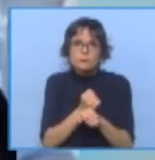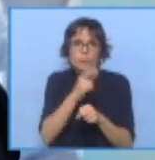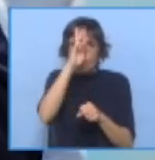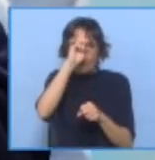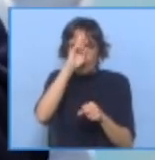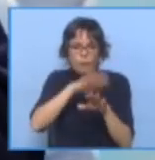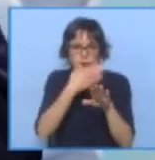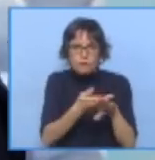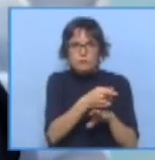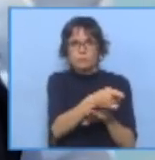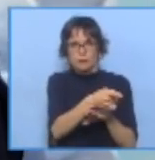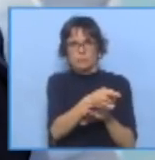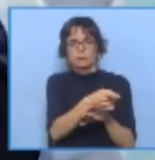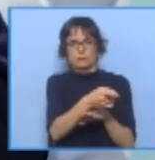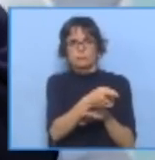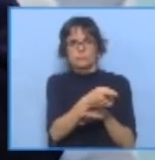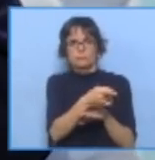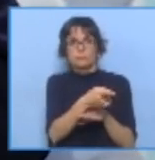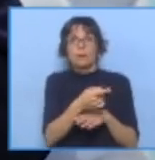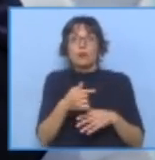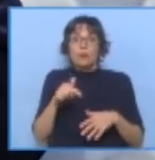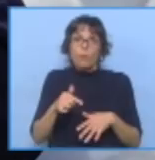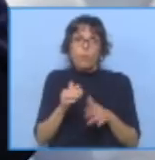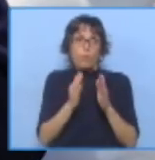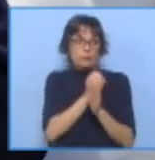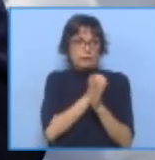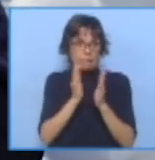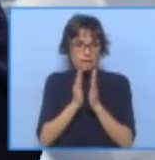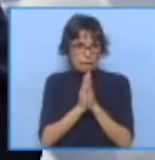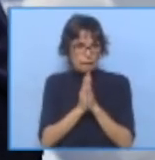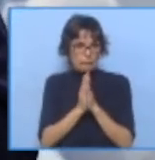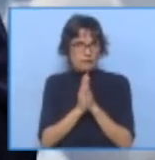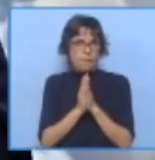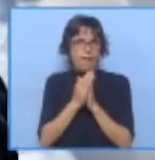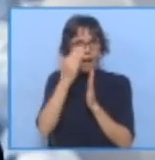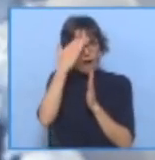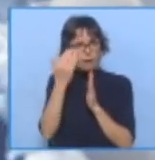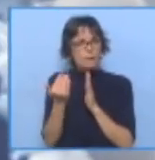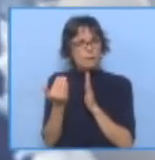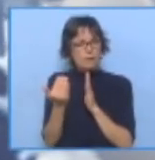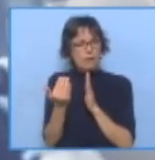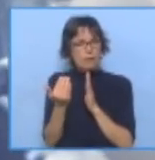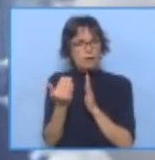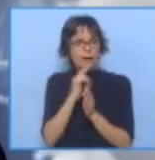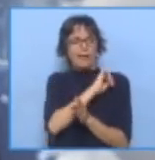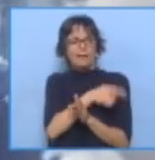hoje também nos faz falta um bocadinho à própria Igreja e aos cristãos este